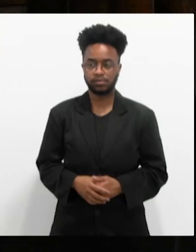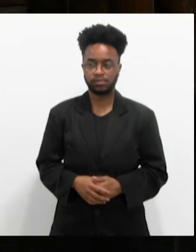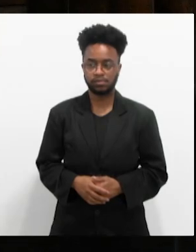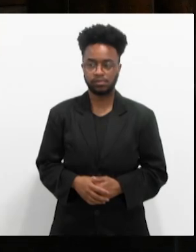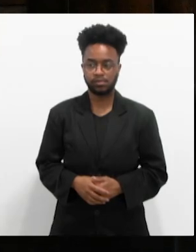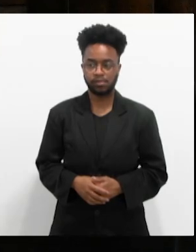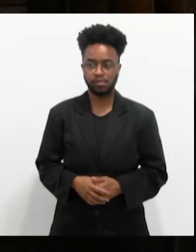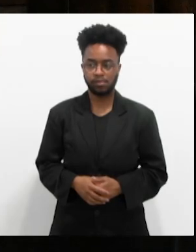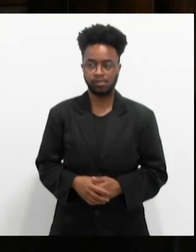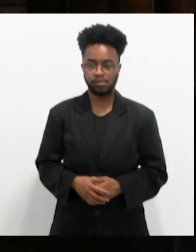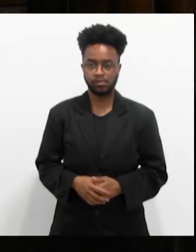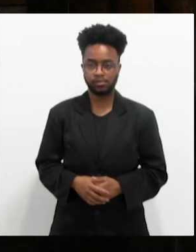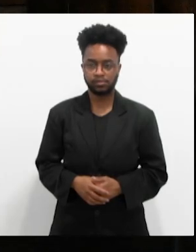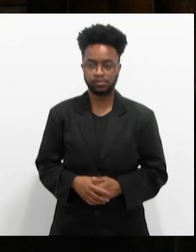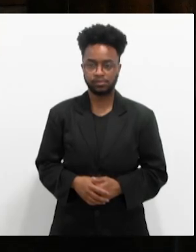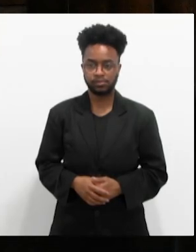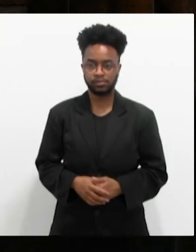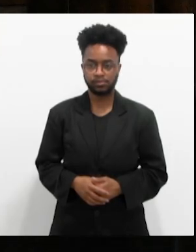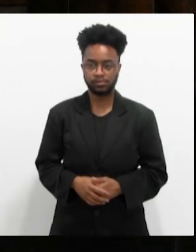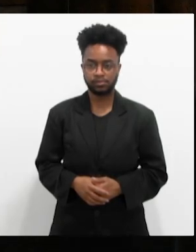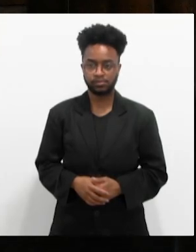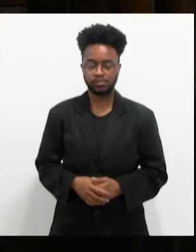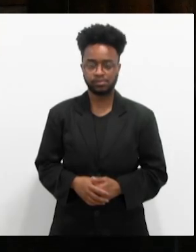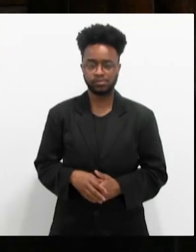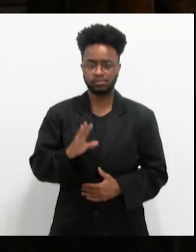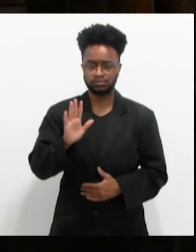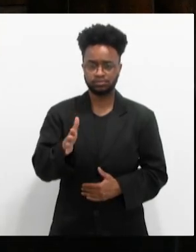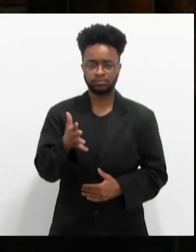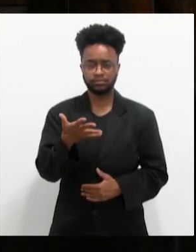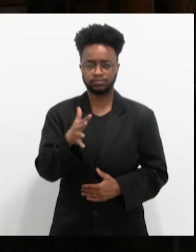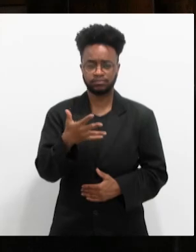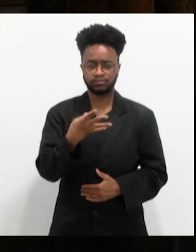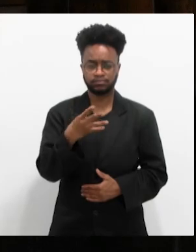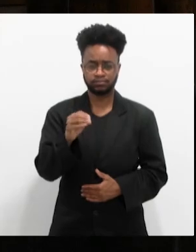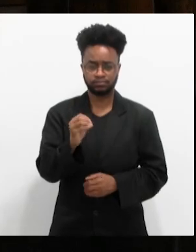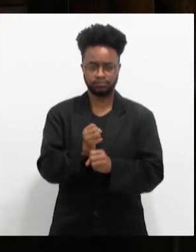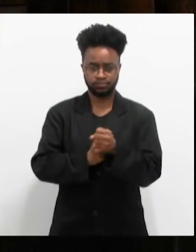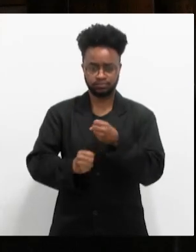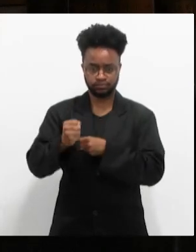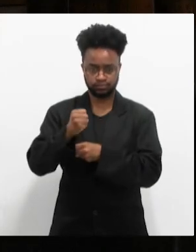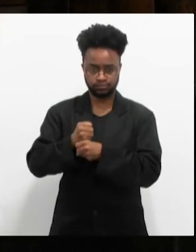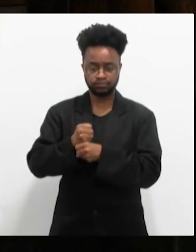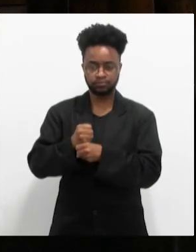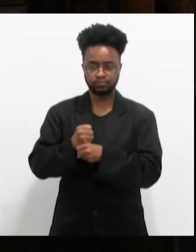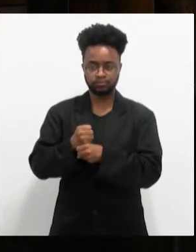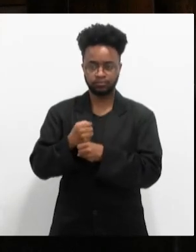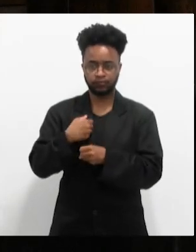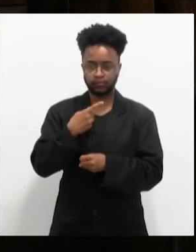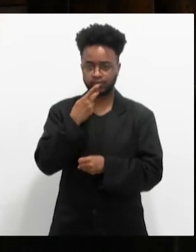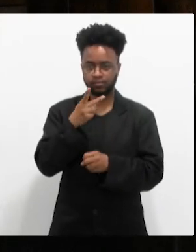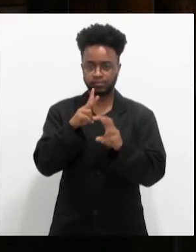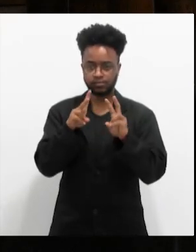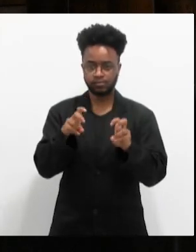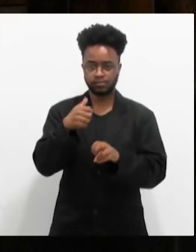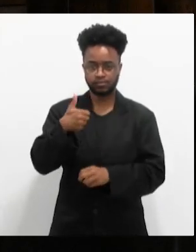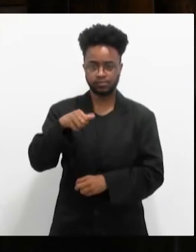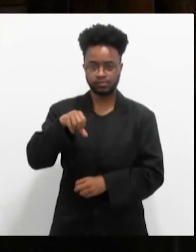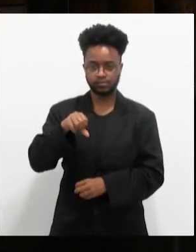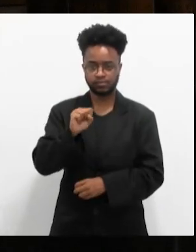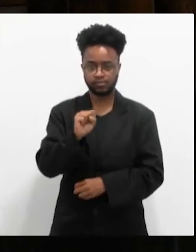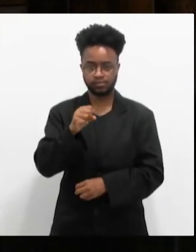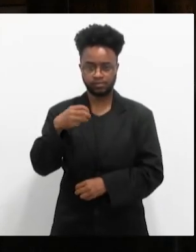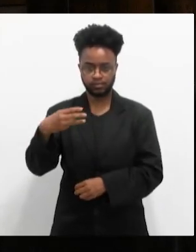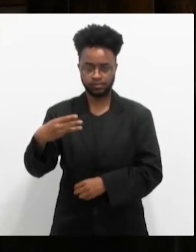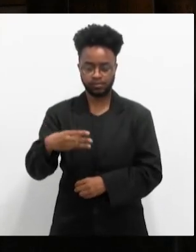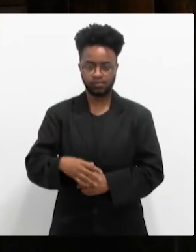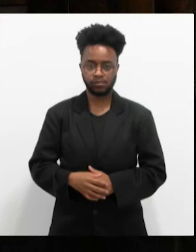Mas, antes disso, isso já tem mais de 40 anos, eu estou falando do ano de 83,